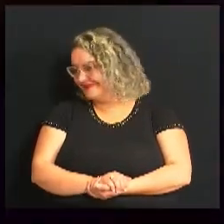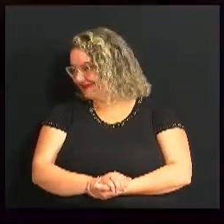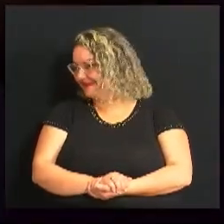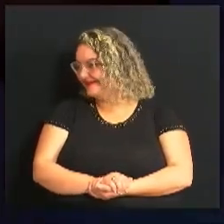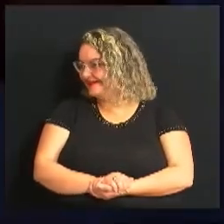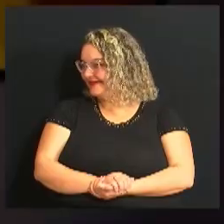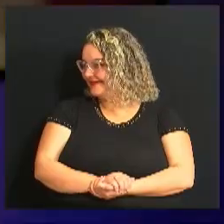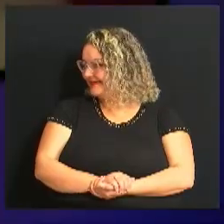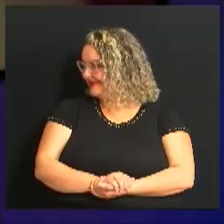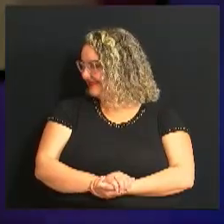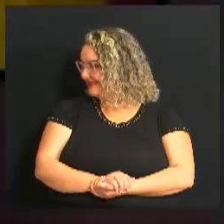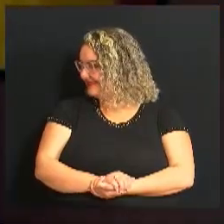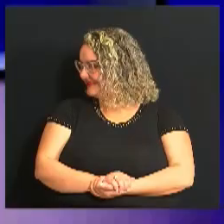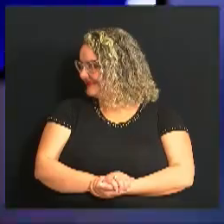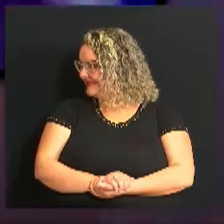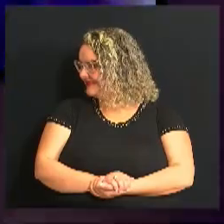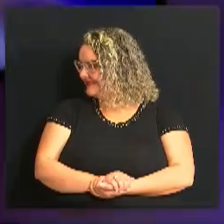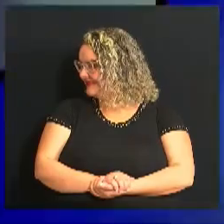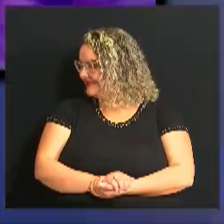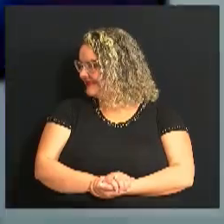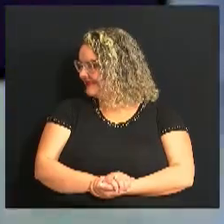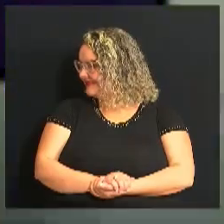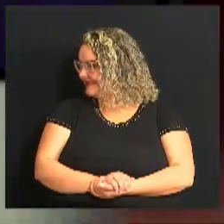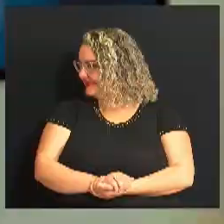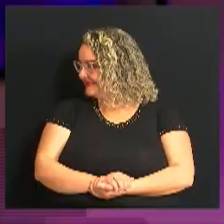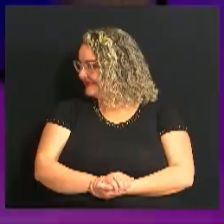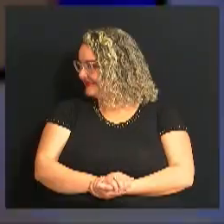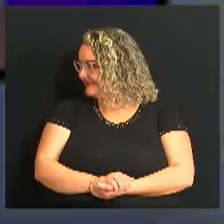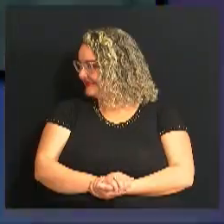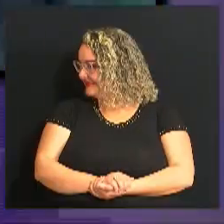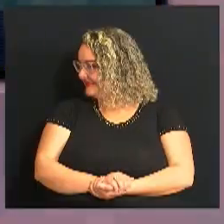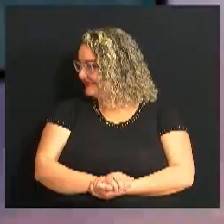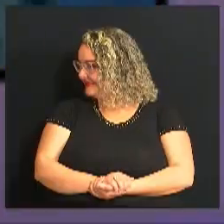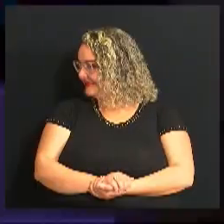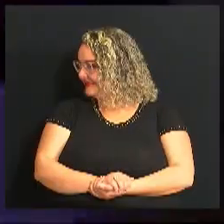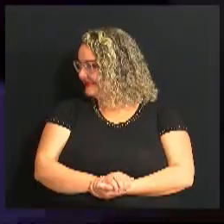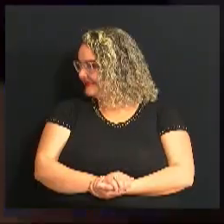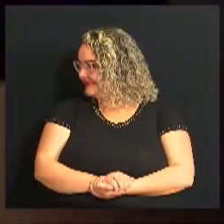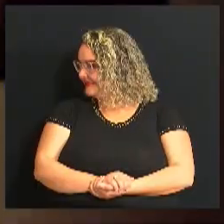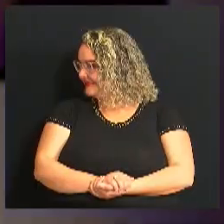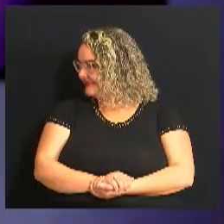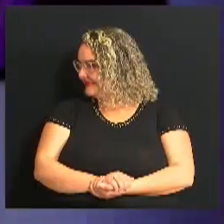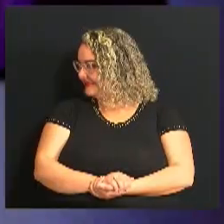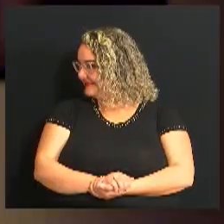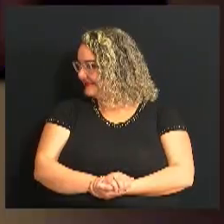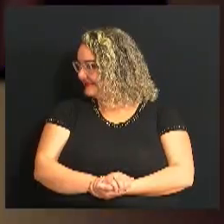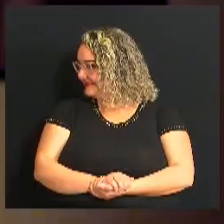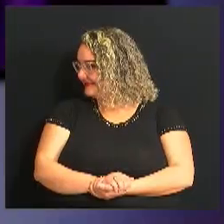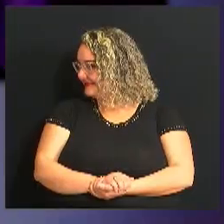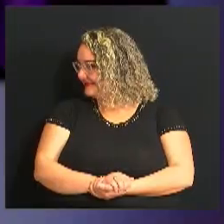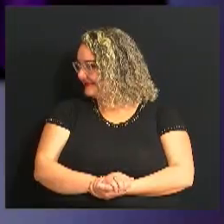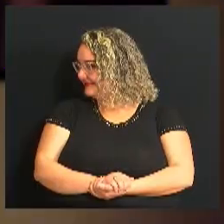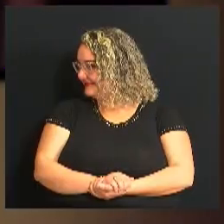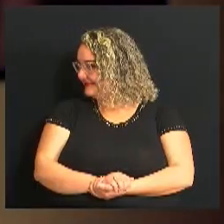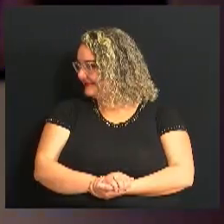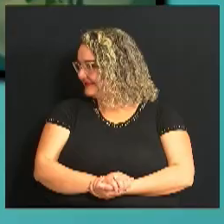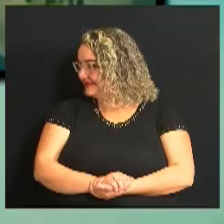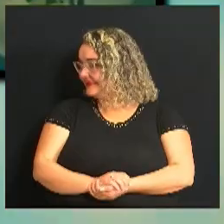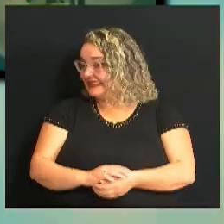Oh, no. Seb, please stop doing that. Oh, my God. I'm praying for an